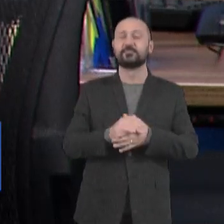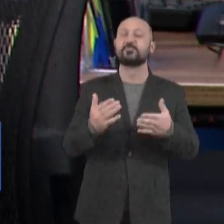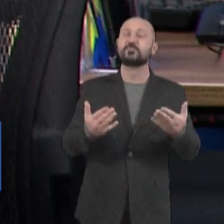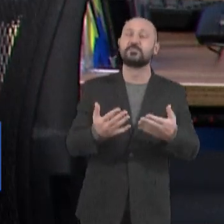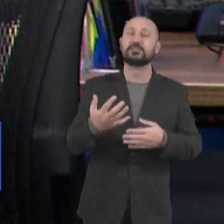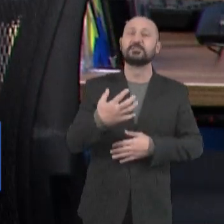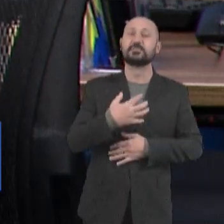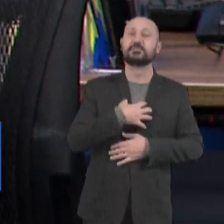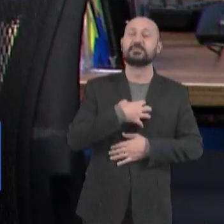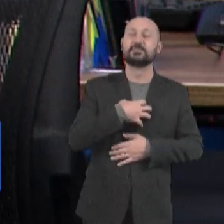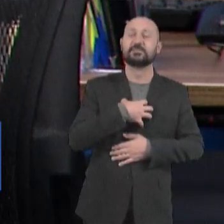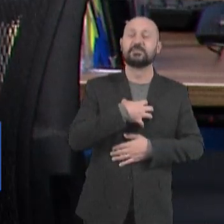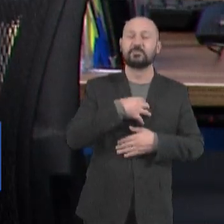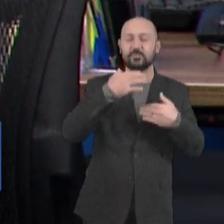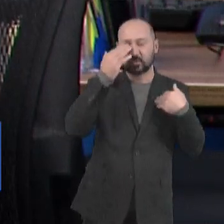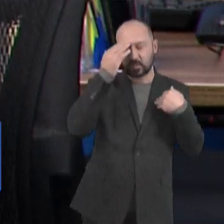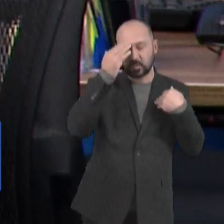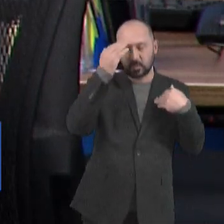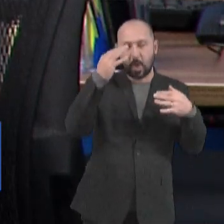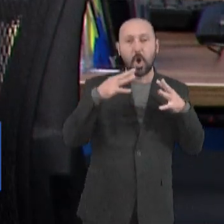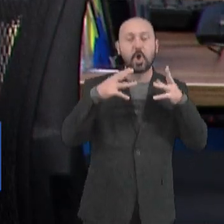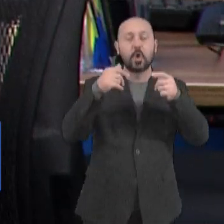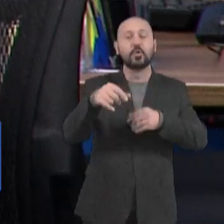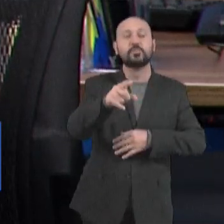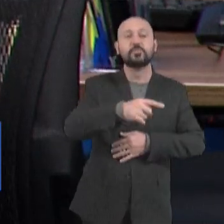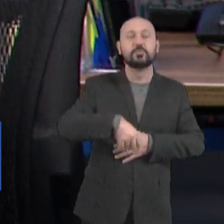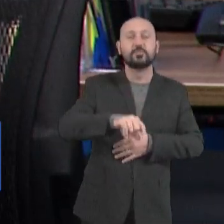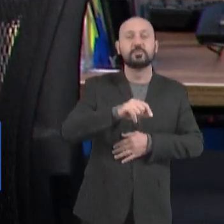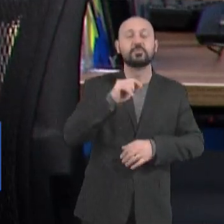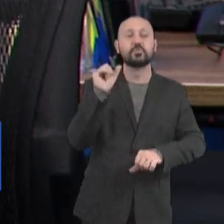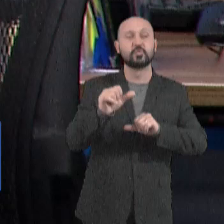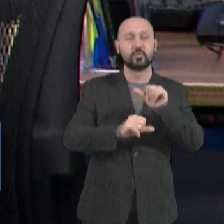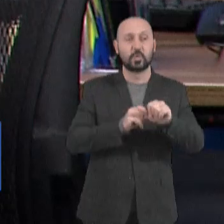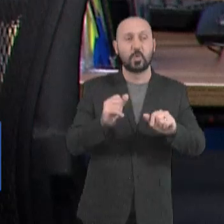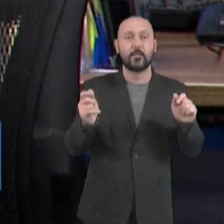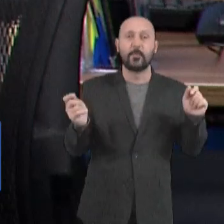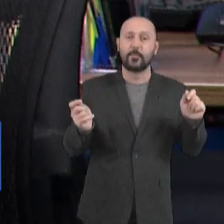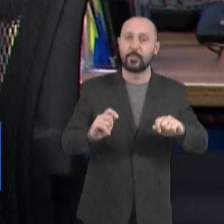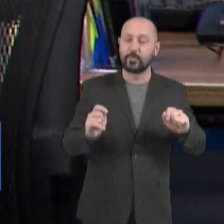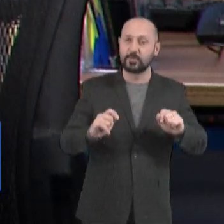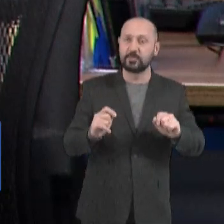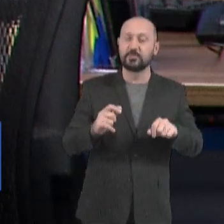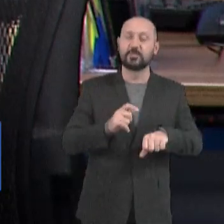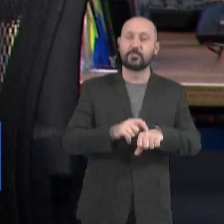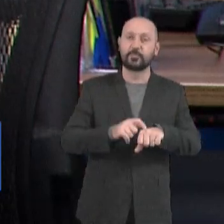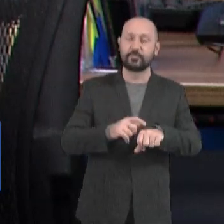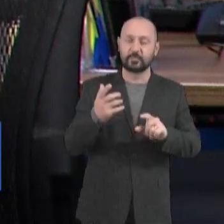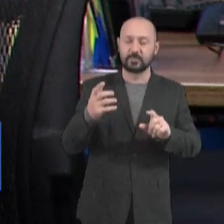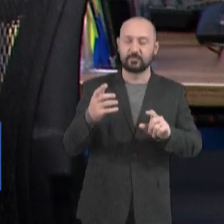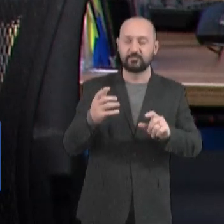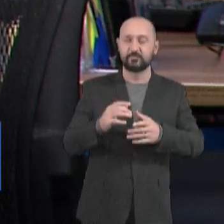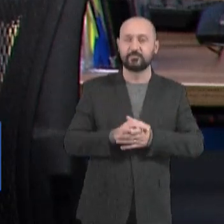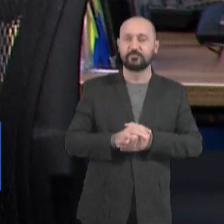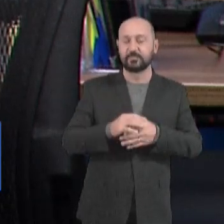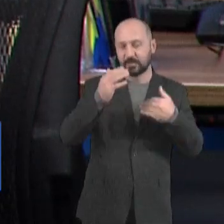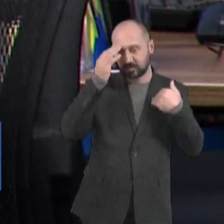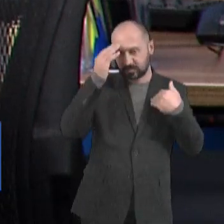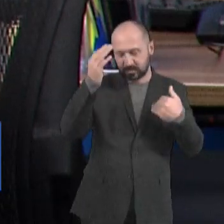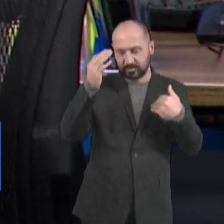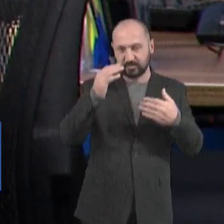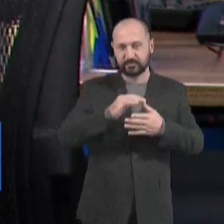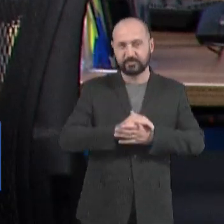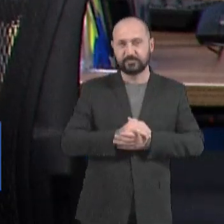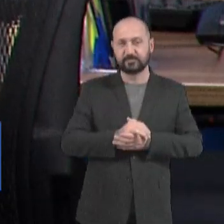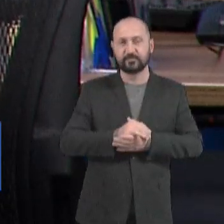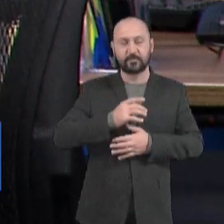nosso profundo agradecimento a todos que tornaram possível esta sessão solene. Agradecemos